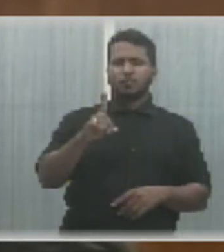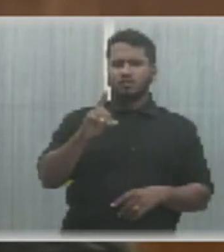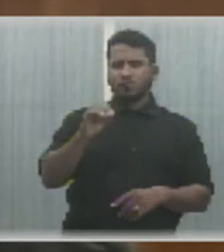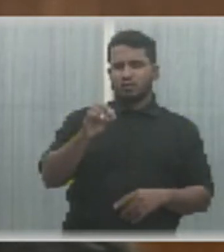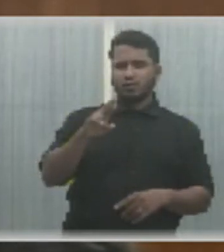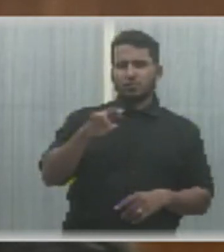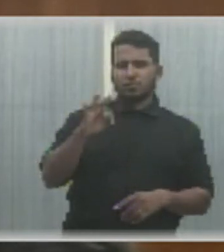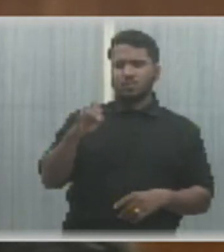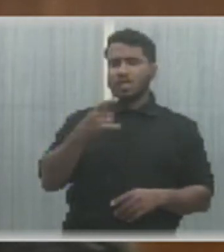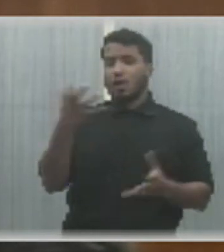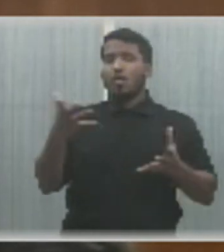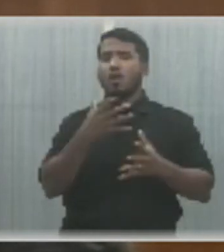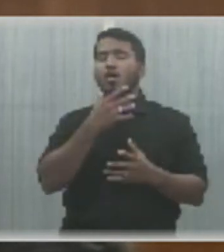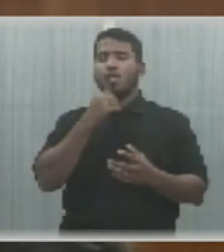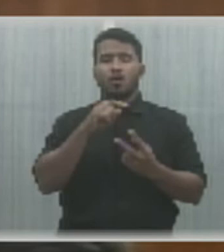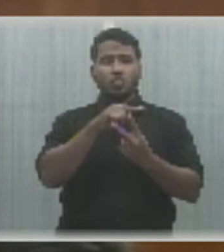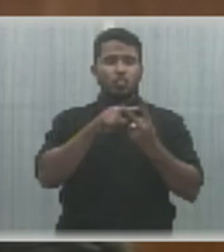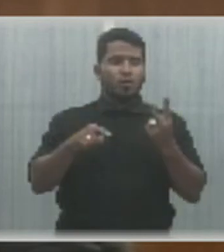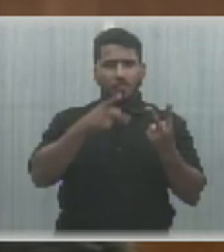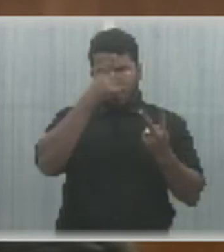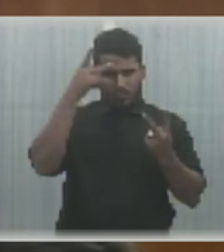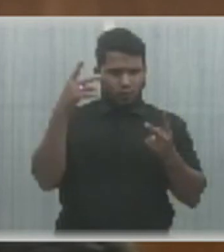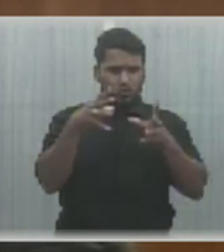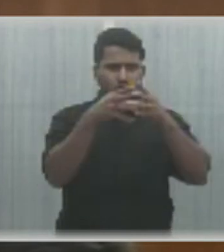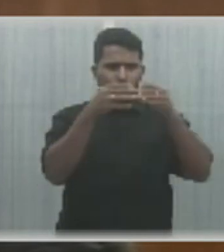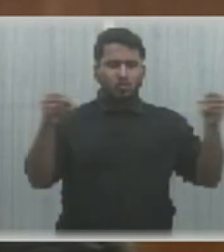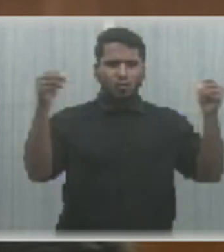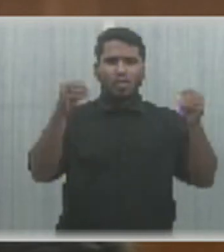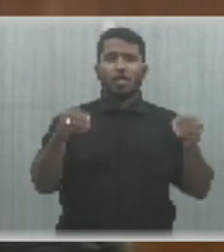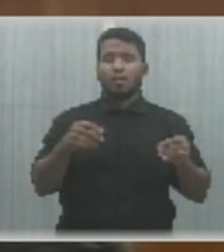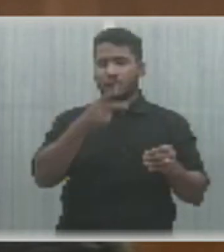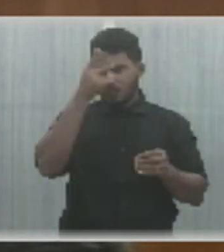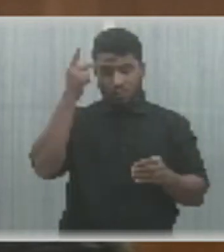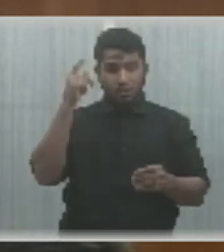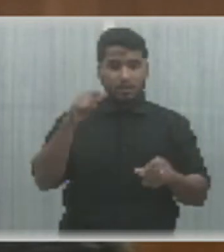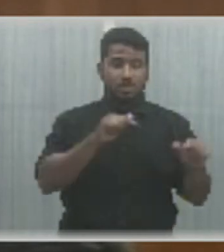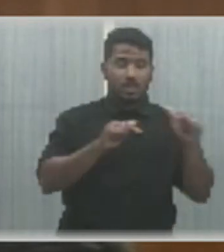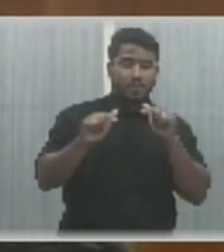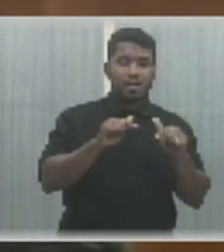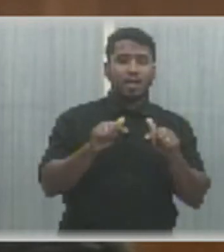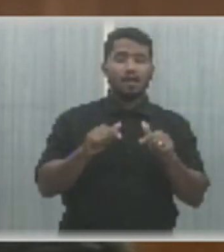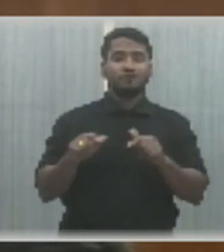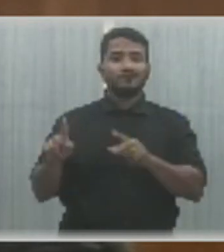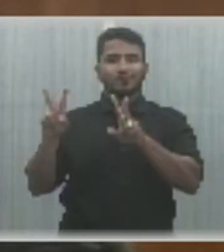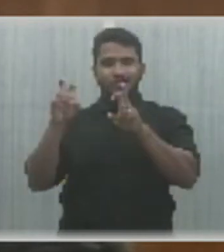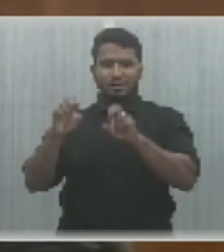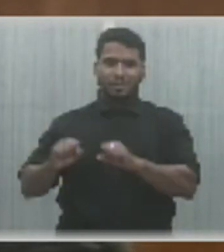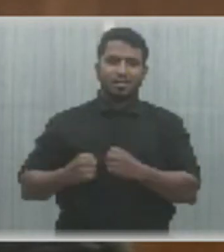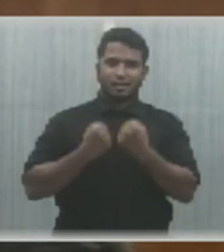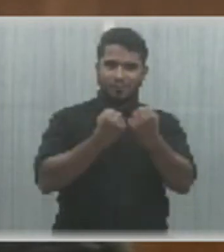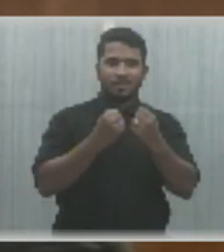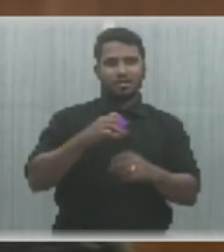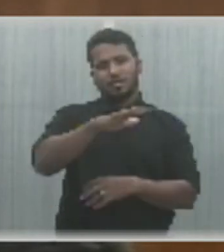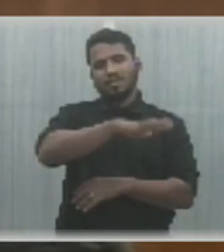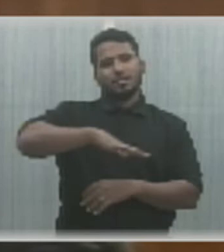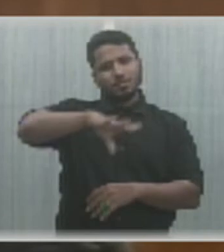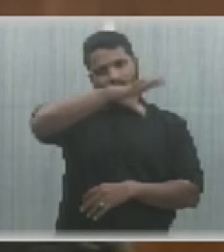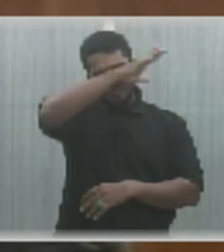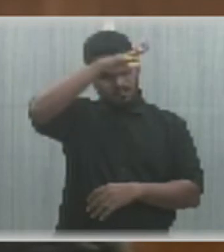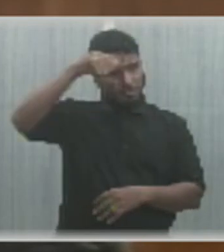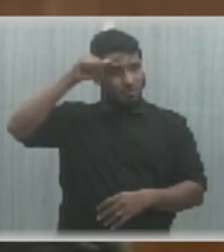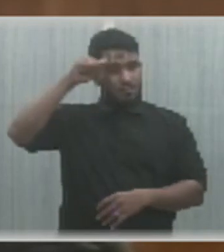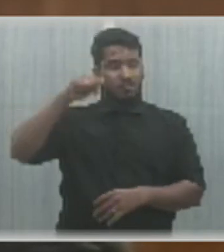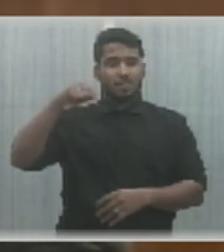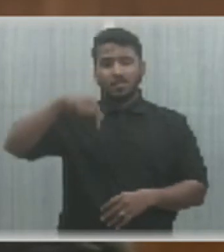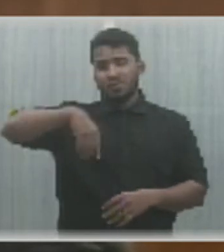agora desaparecem duas figuras públicas que trabalhavam essa temática da defesa da Amazônia. E